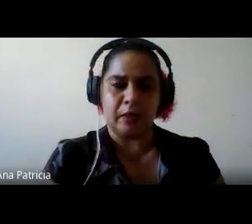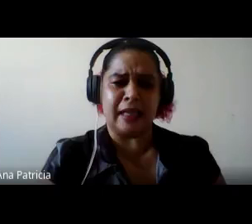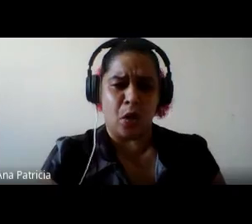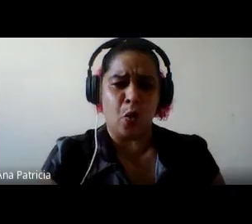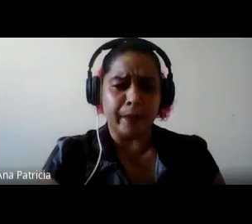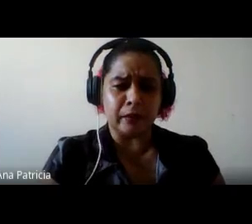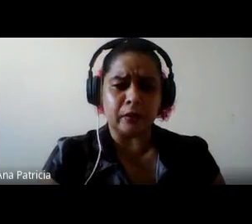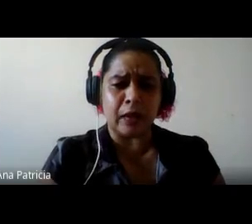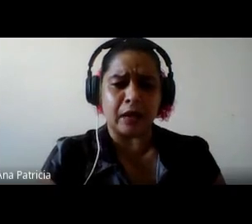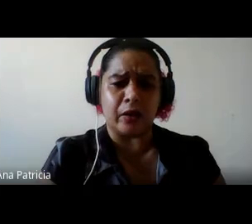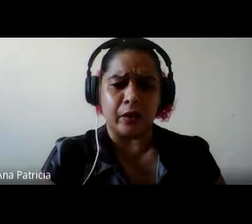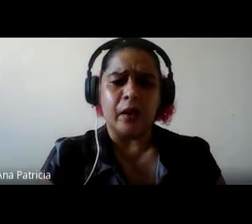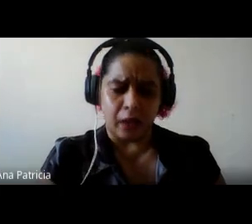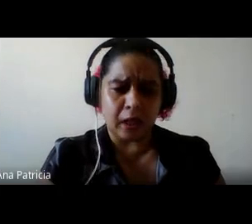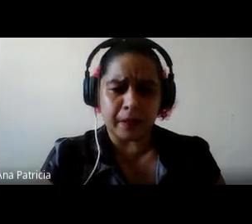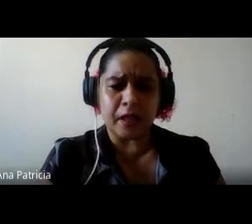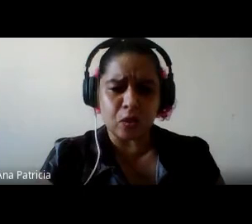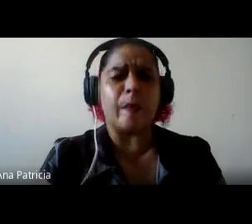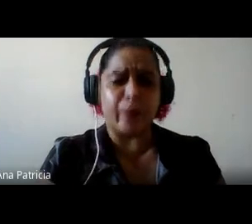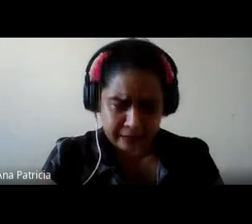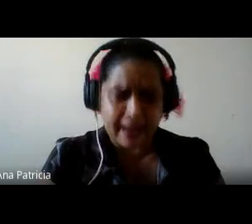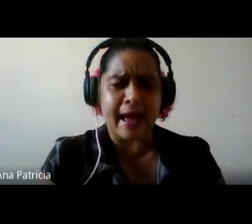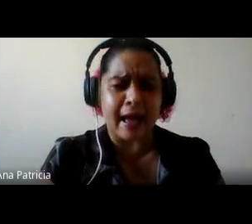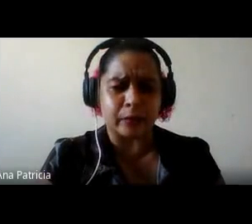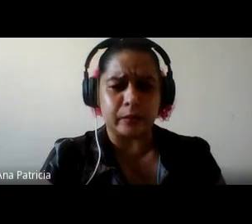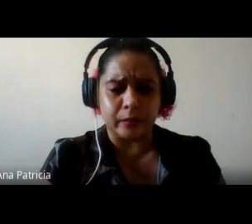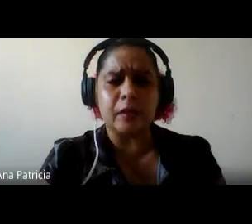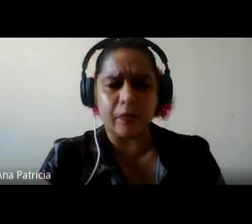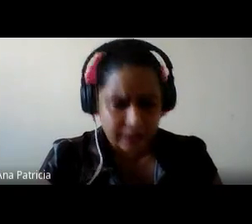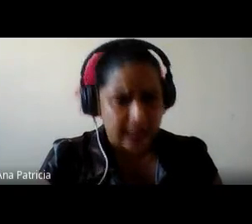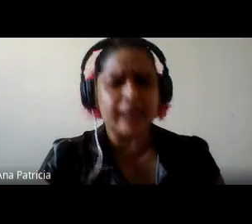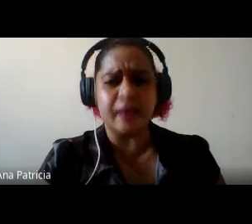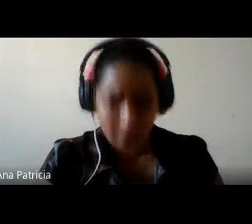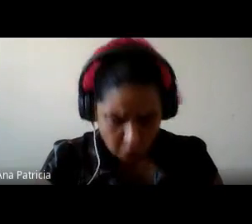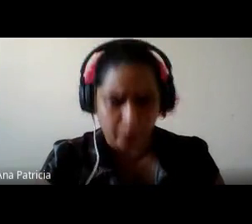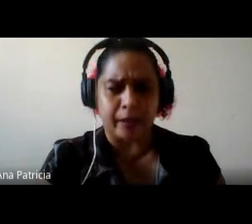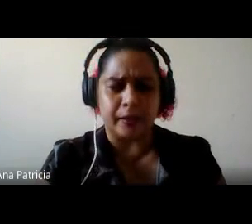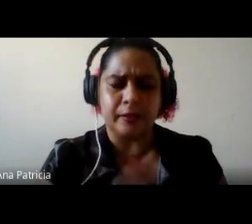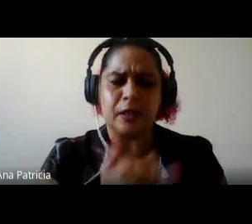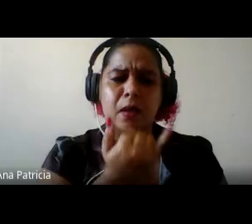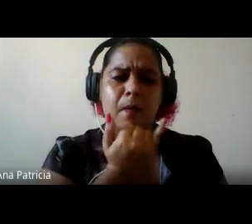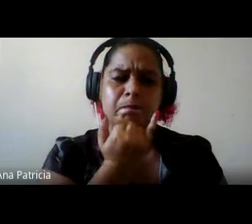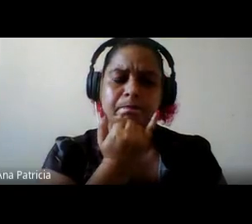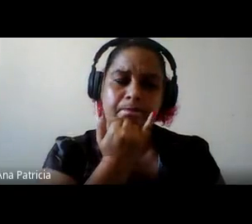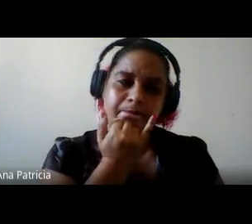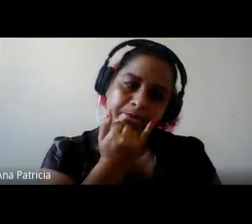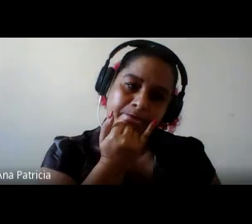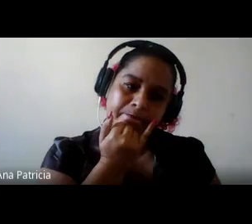expressão. Tem que ter culpa no cartório. Tem que pedir desculpa porque tá errado. Então, vamos fazer uma carinha de culpa. Assim, ó.